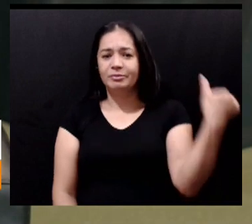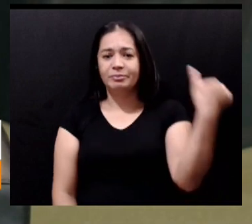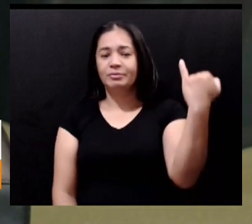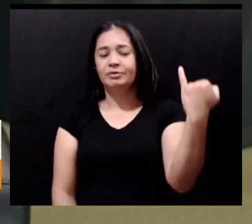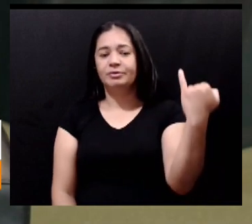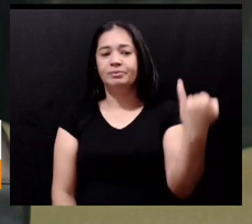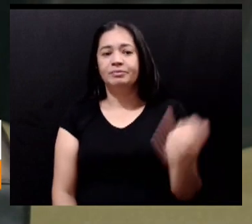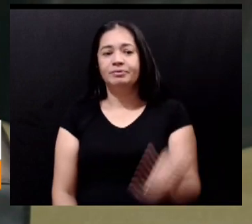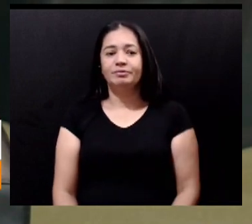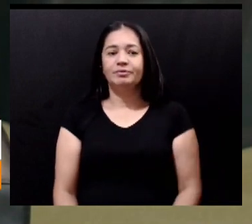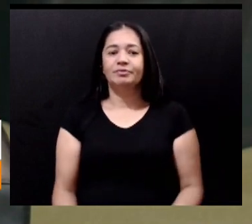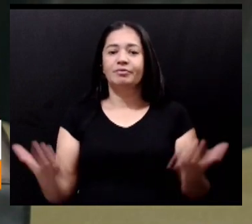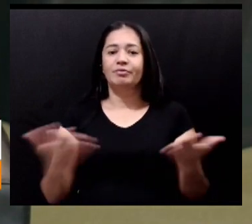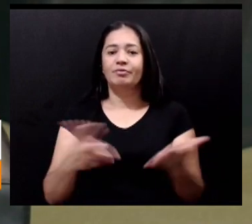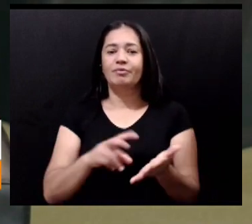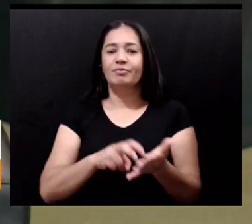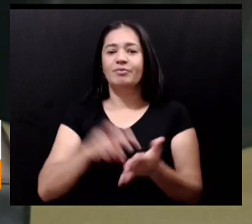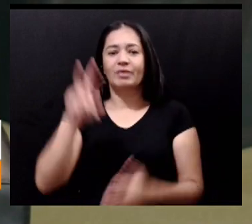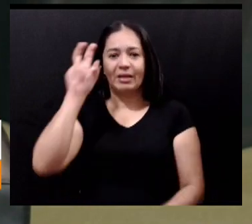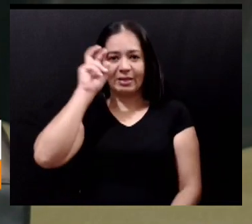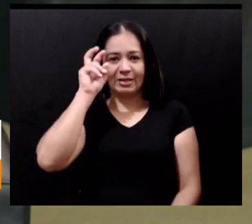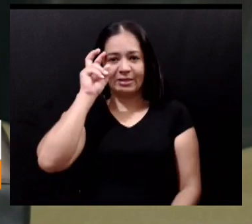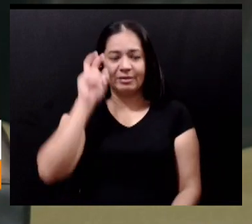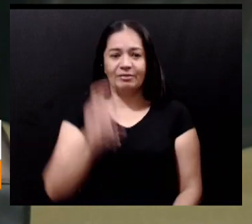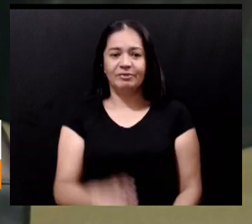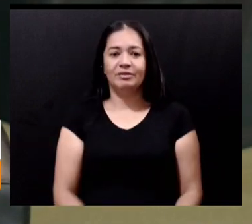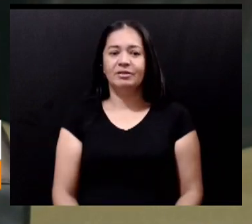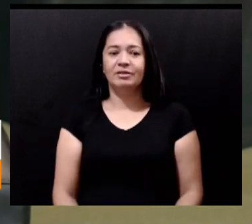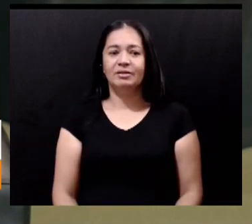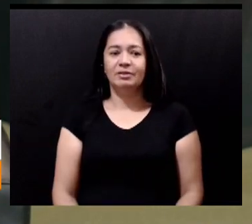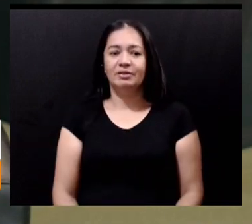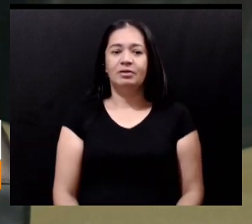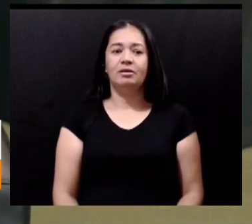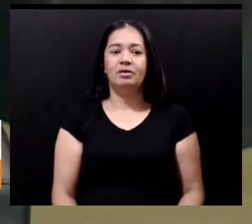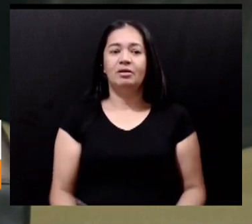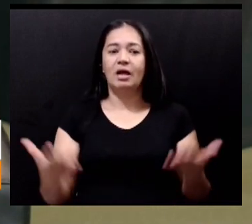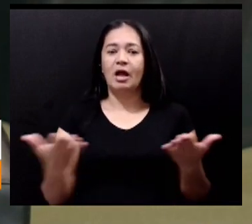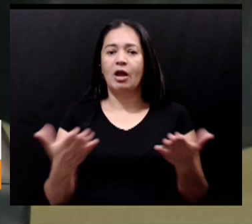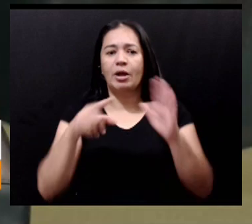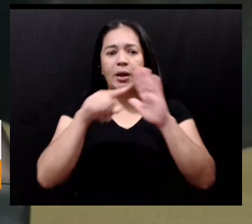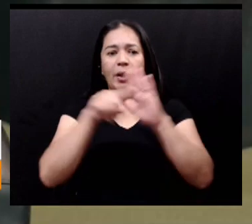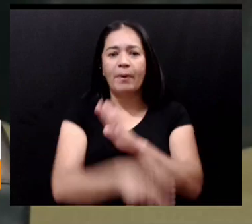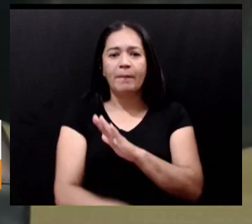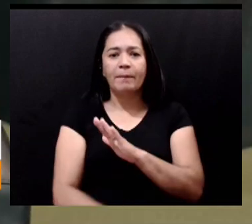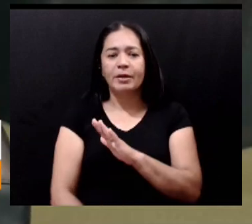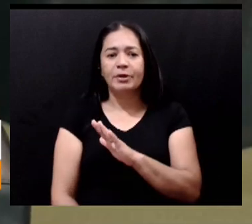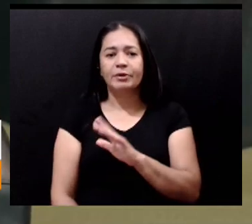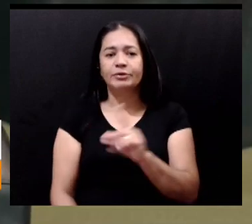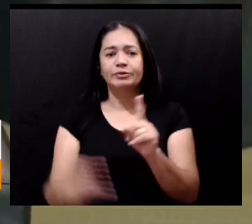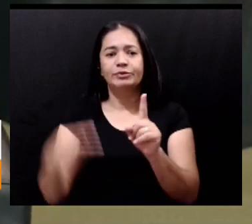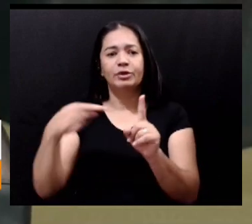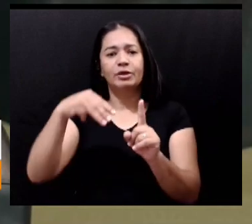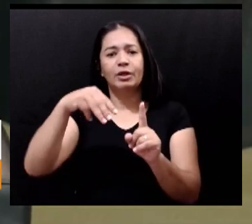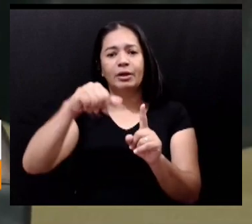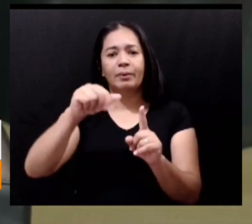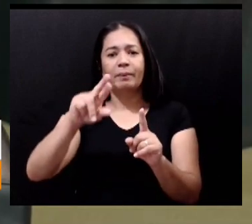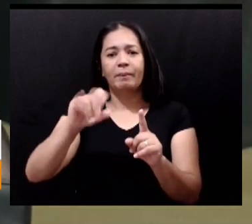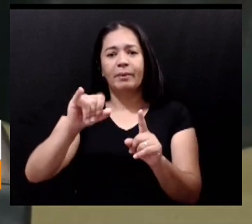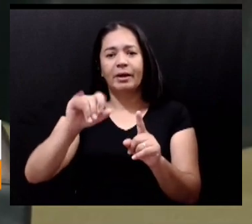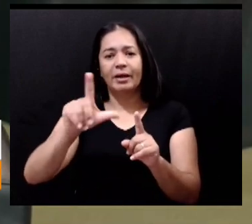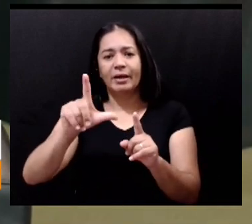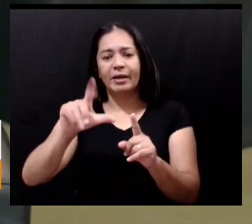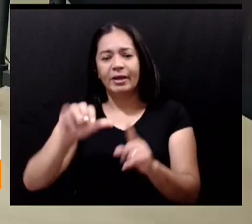manhã de quinta-feira, da Júlia. E agora eu pergunto para a Marília que é membro da ABM Luto,